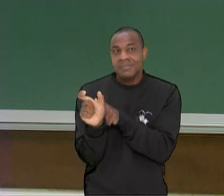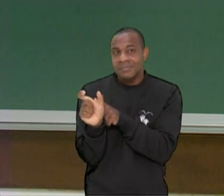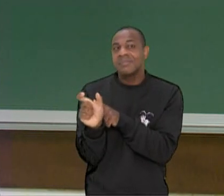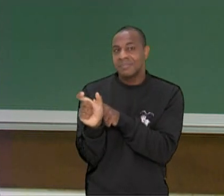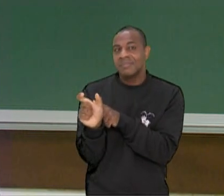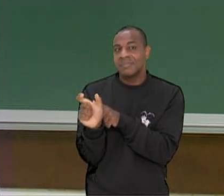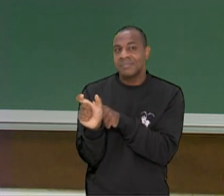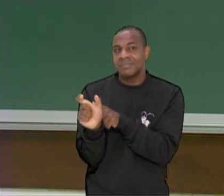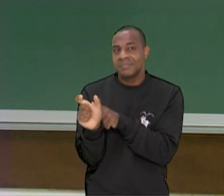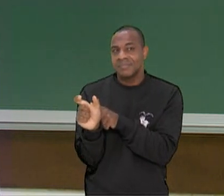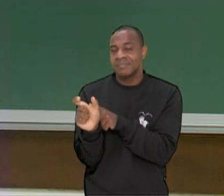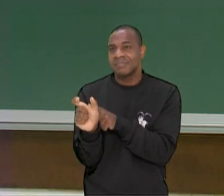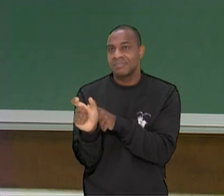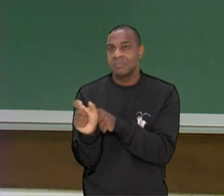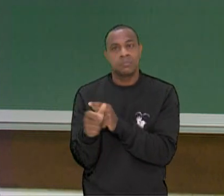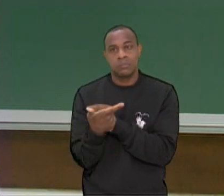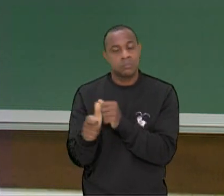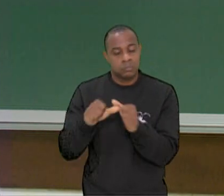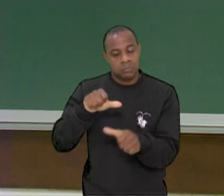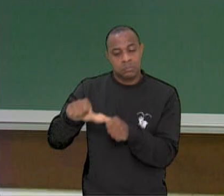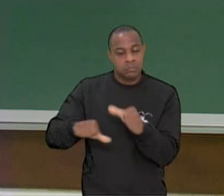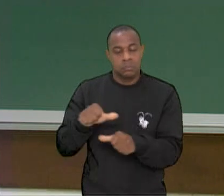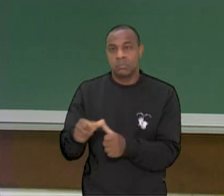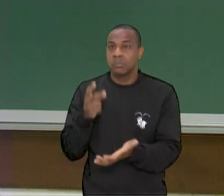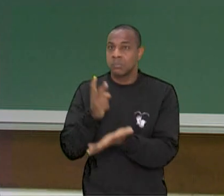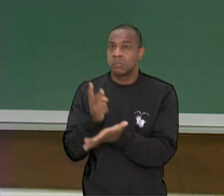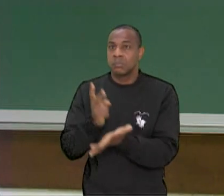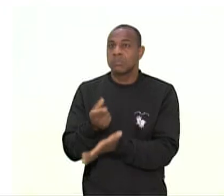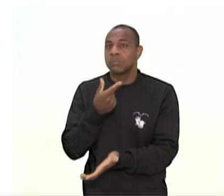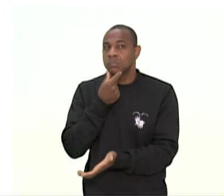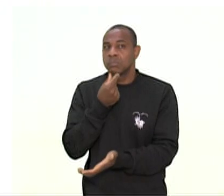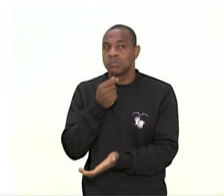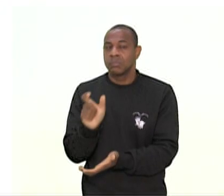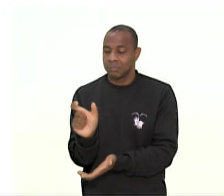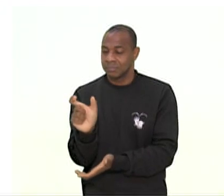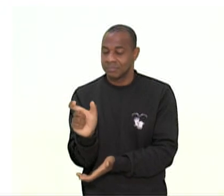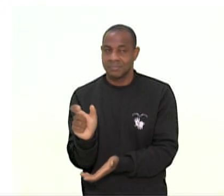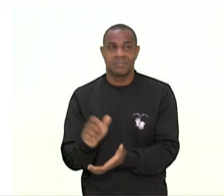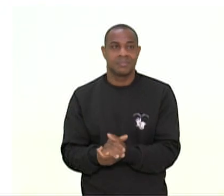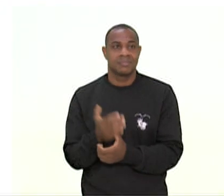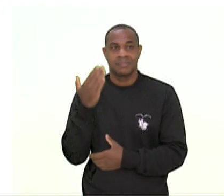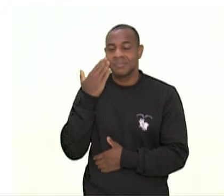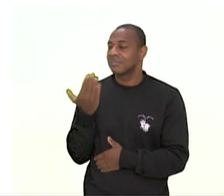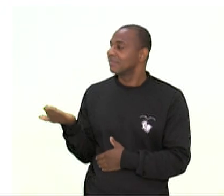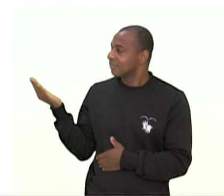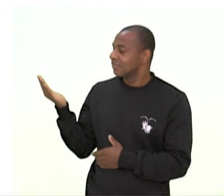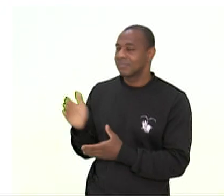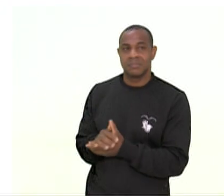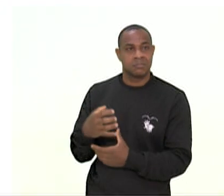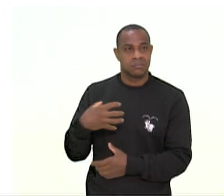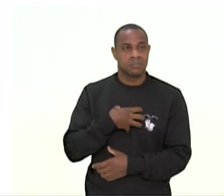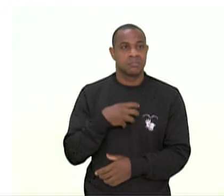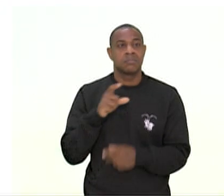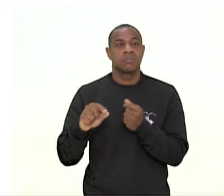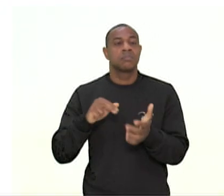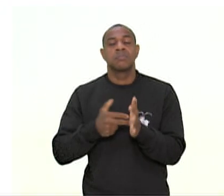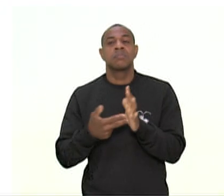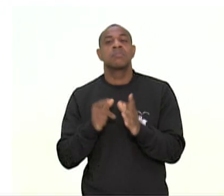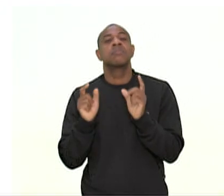permanece invariável, né? No masculino ali, tá, gente? Menos. Claro, variável em que sentido?